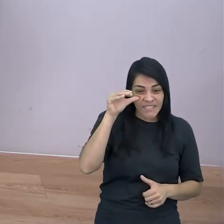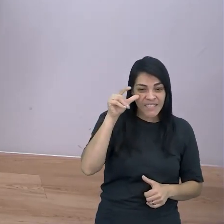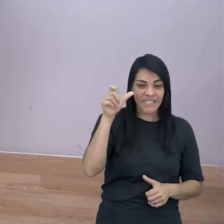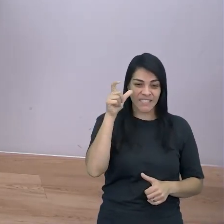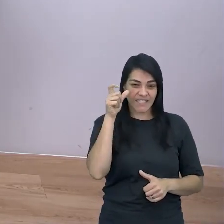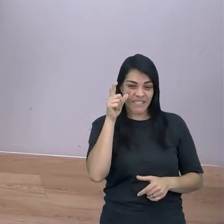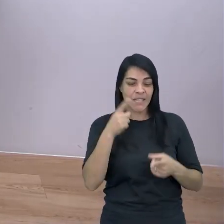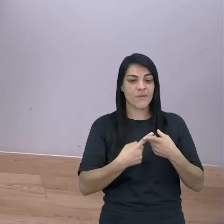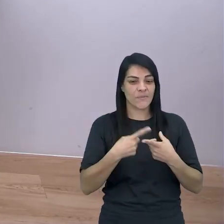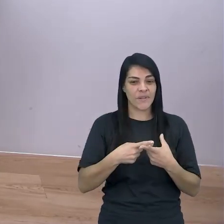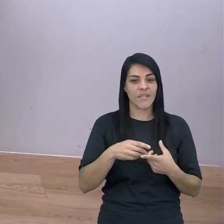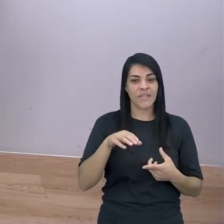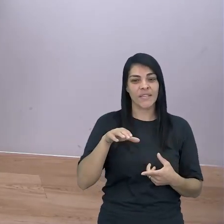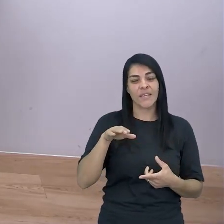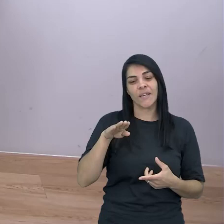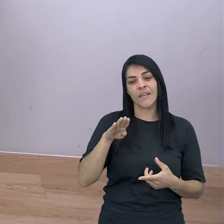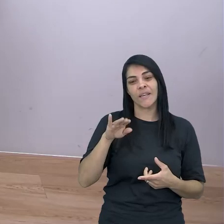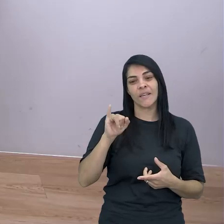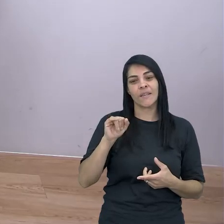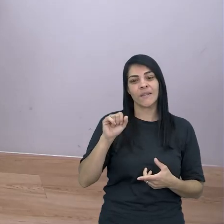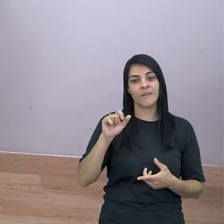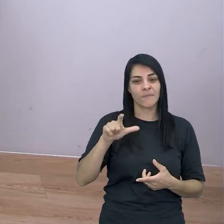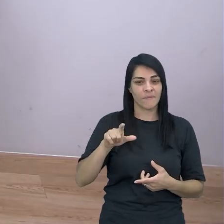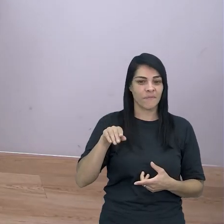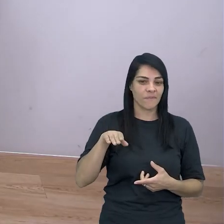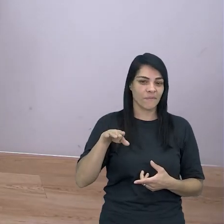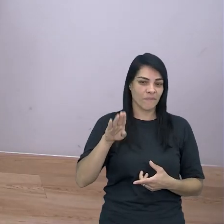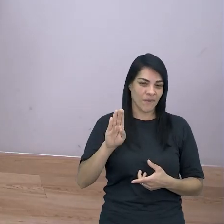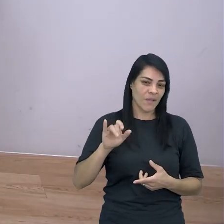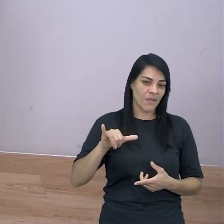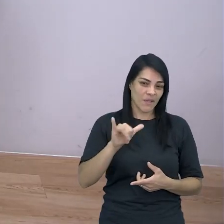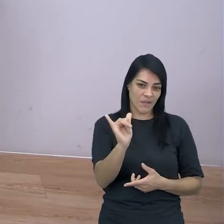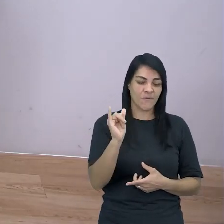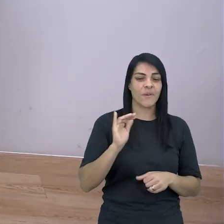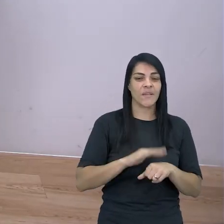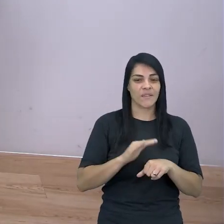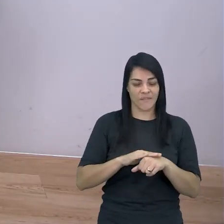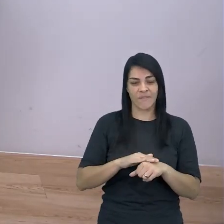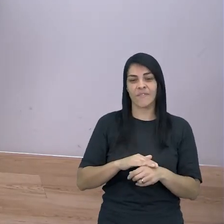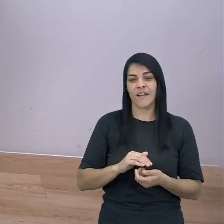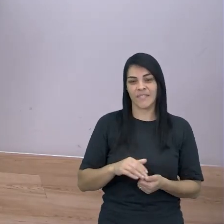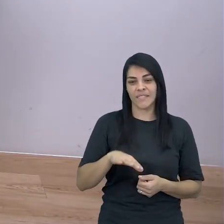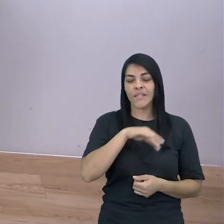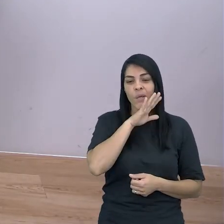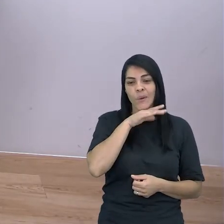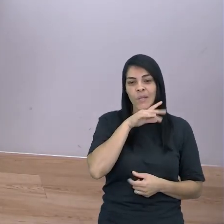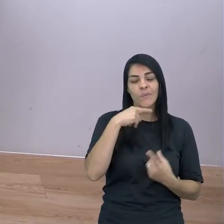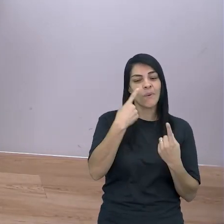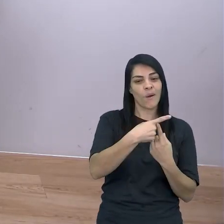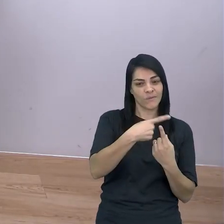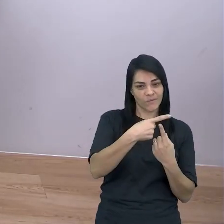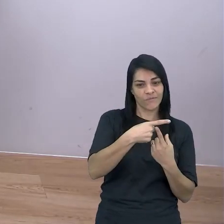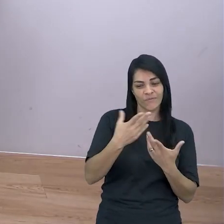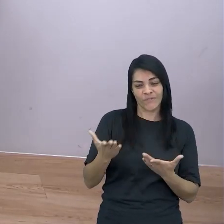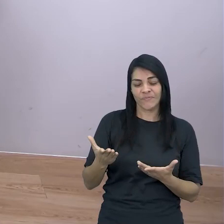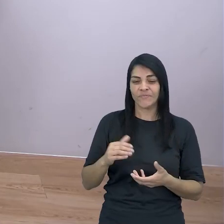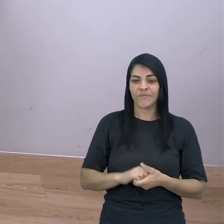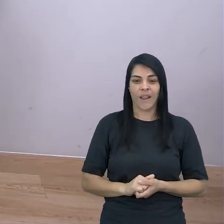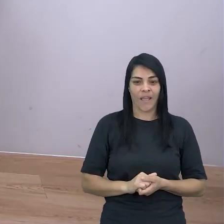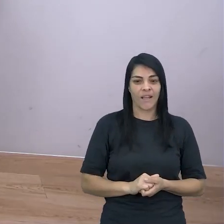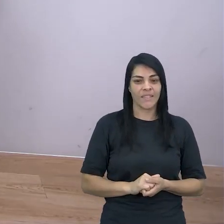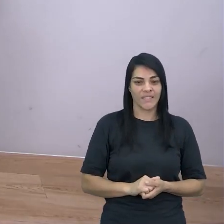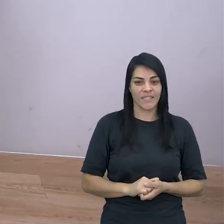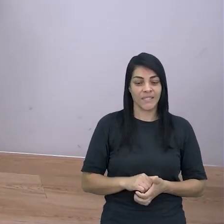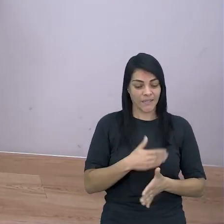lá o Bilby que faz parte, né, da Oceania, é um animal típico, né? E a gente